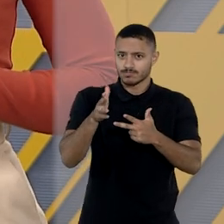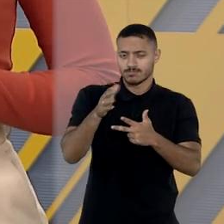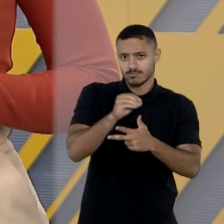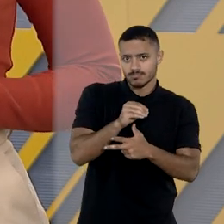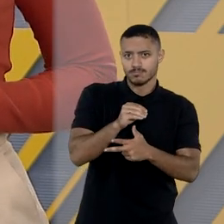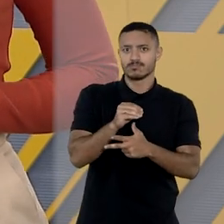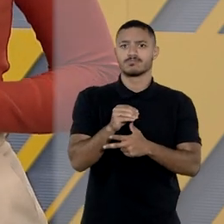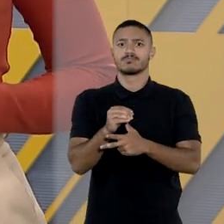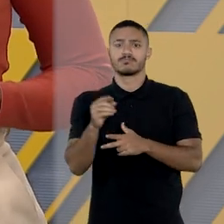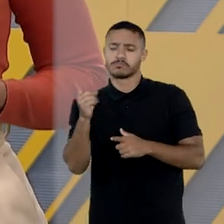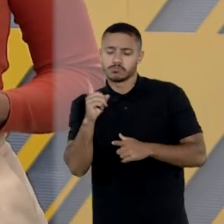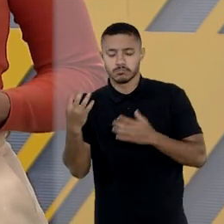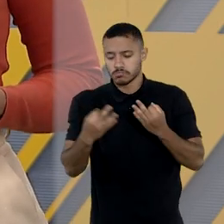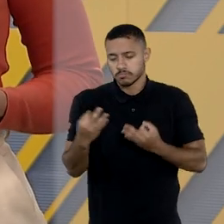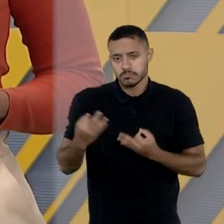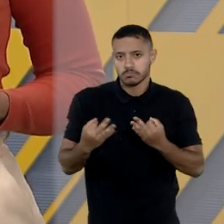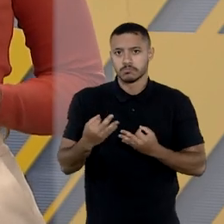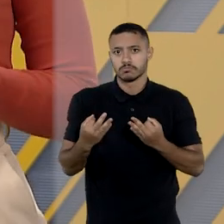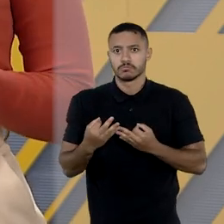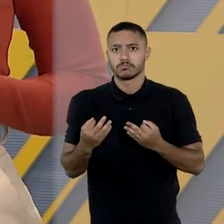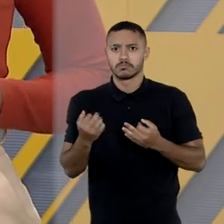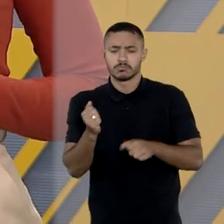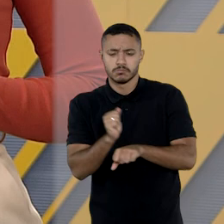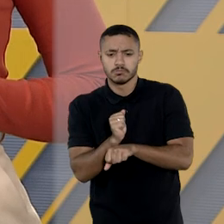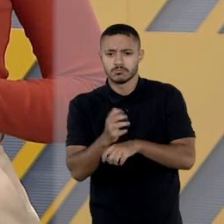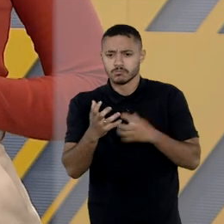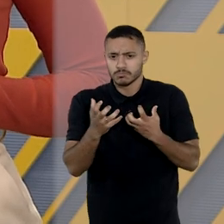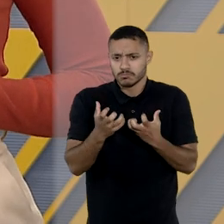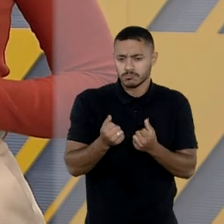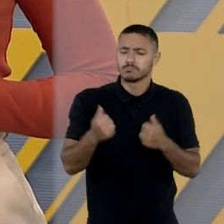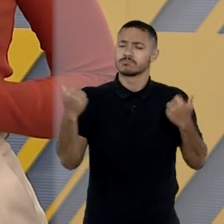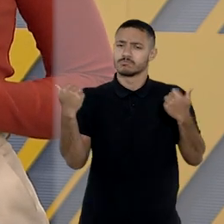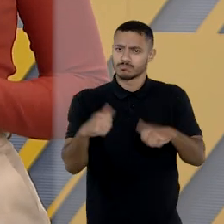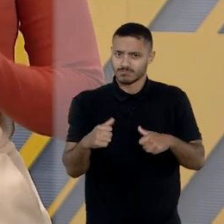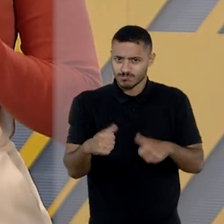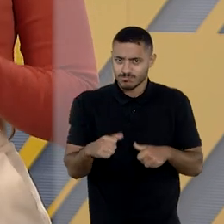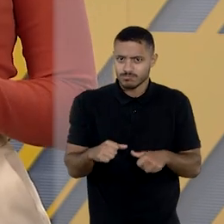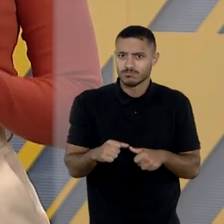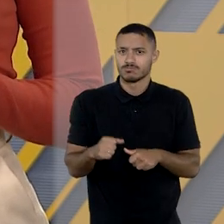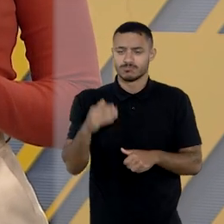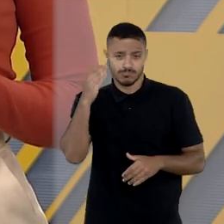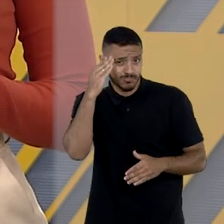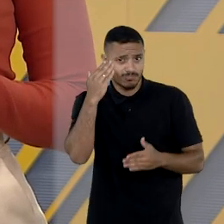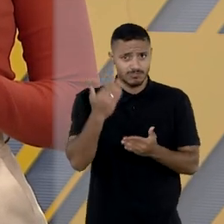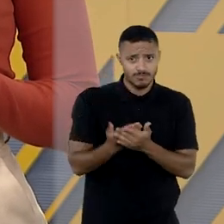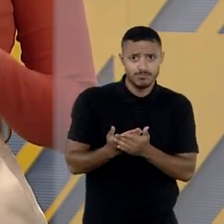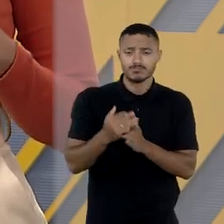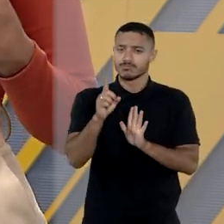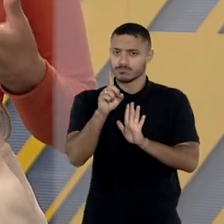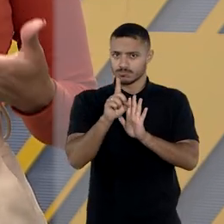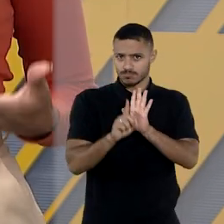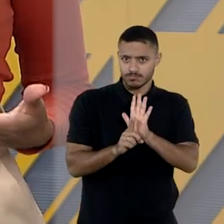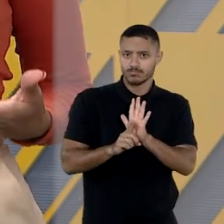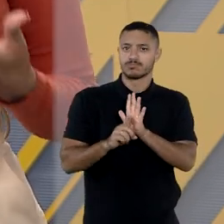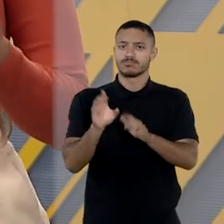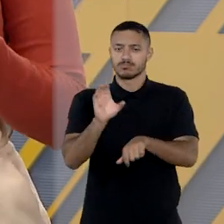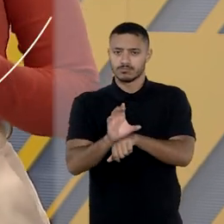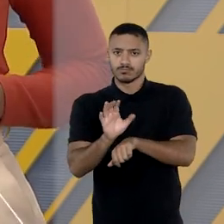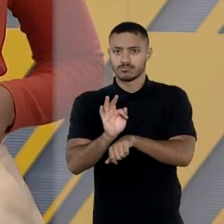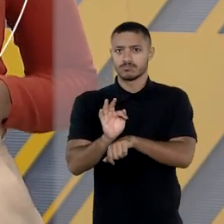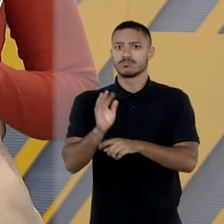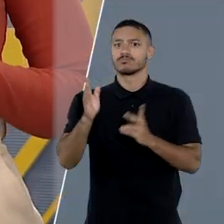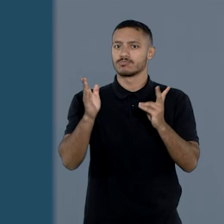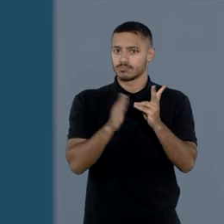considerar injustificável a inércia estatal na adoção de medidas necessárias à concretização de direitos constitucionais